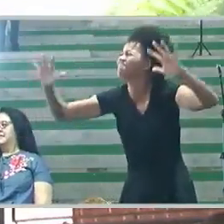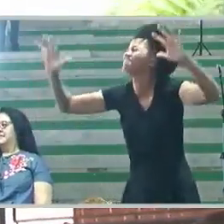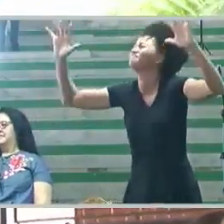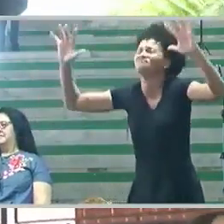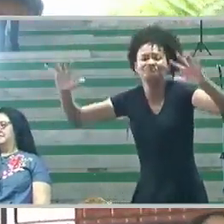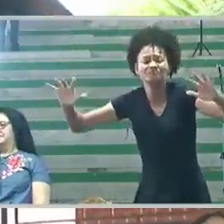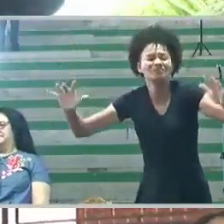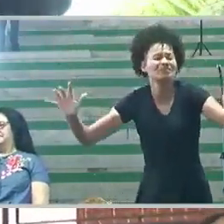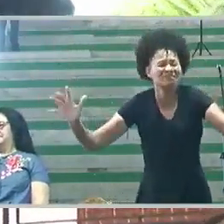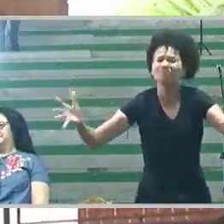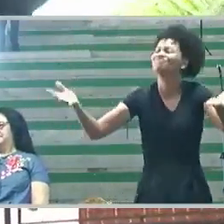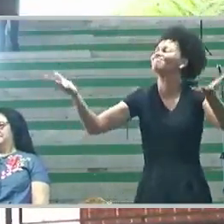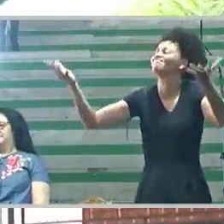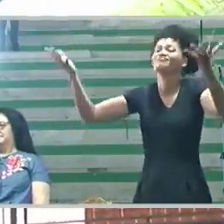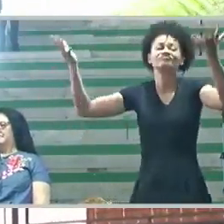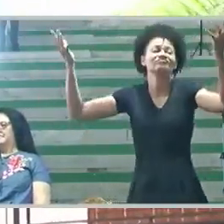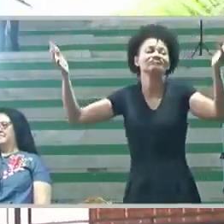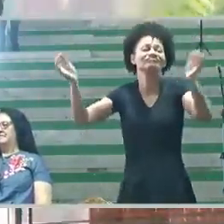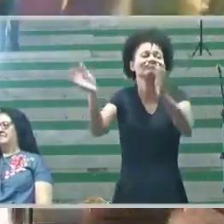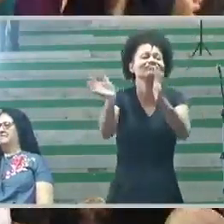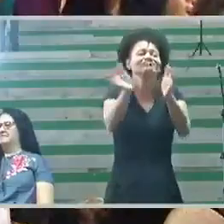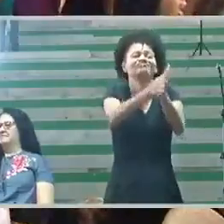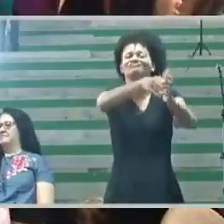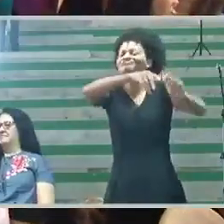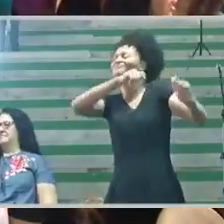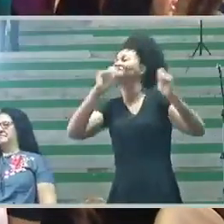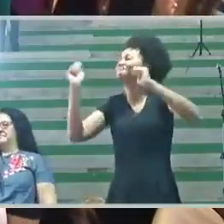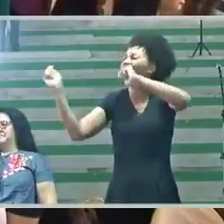Mais alto, mais alto, mais alto, mais alto.